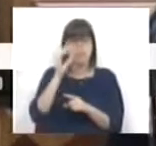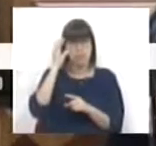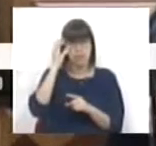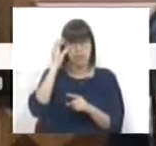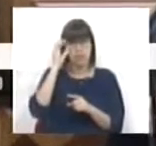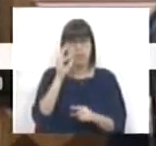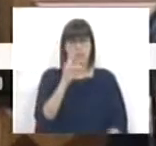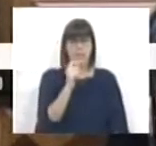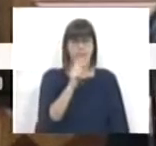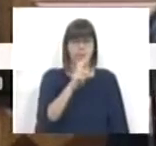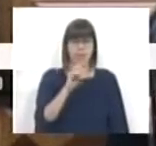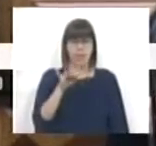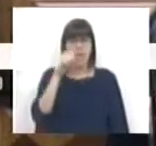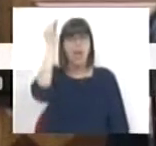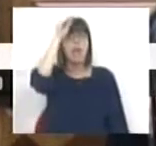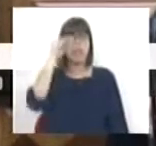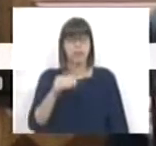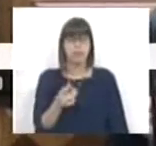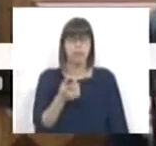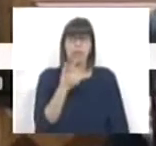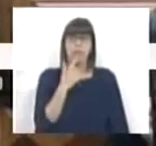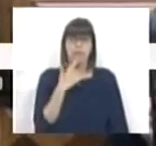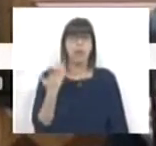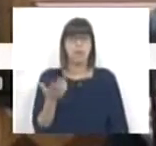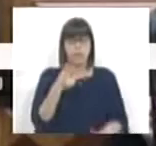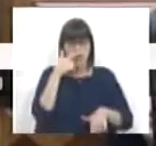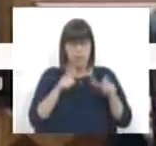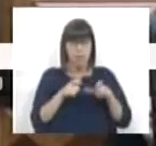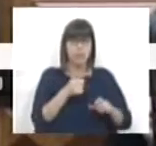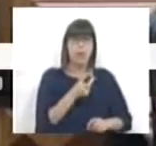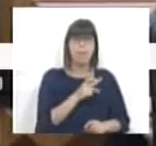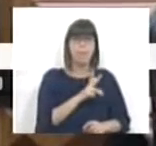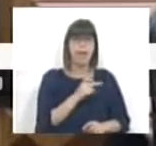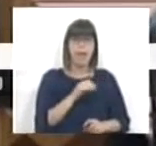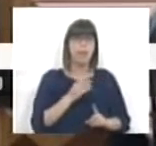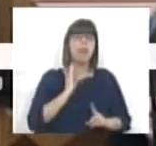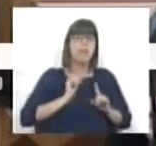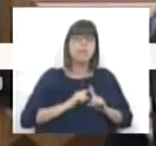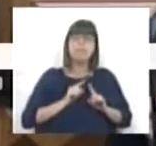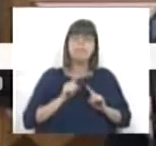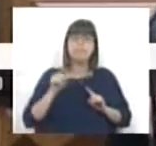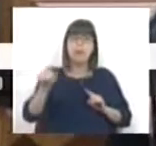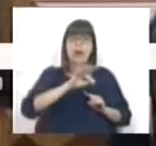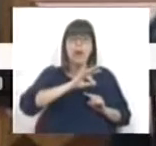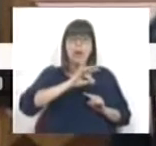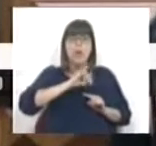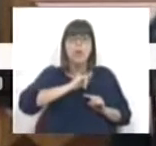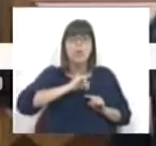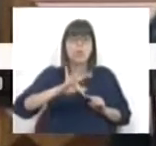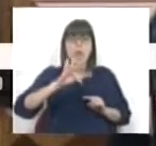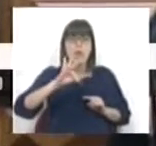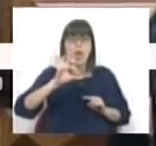frente ao colégio o que envolve que a proposição barrancos está a deslocar 400 e